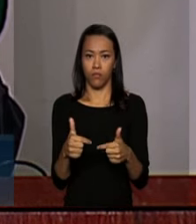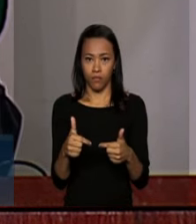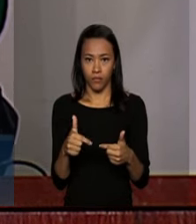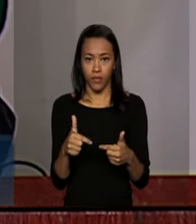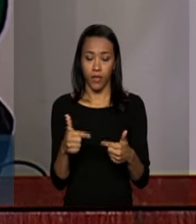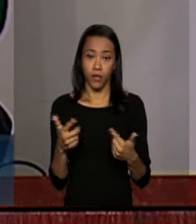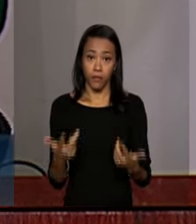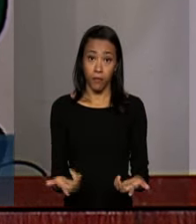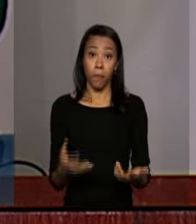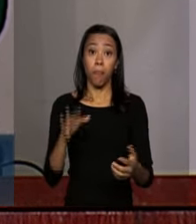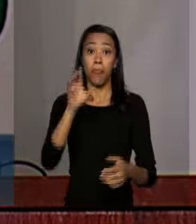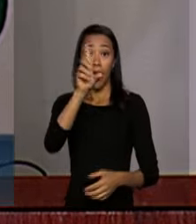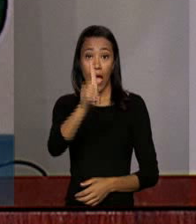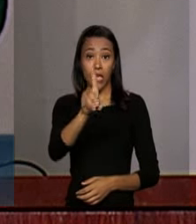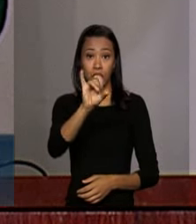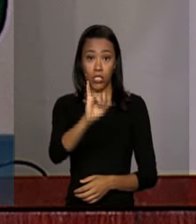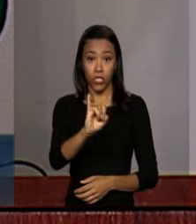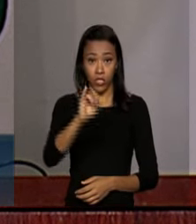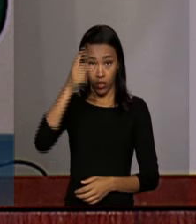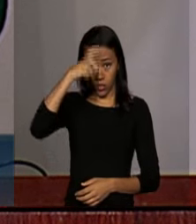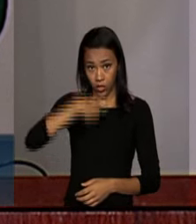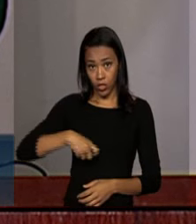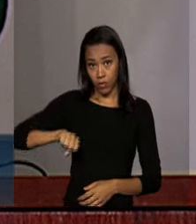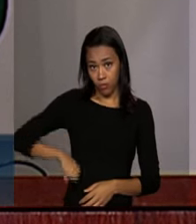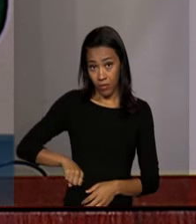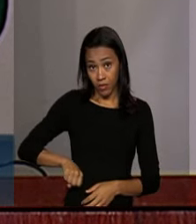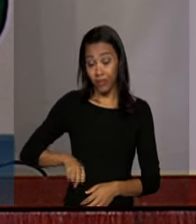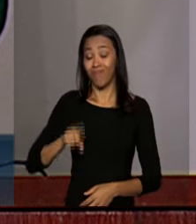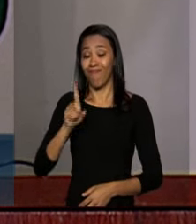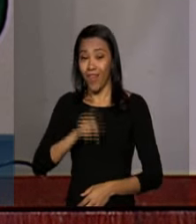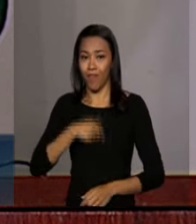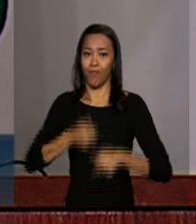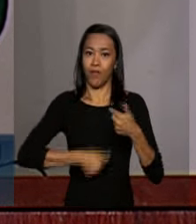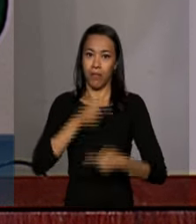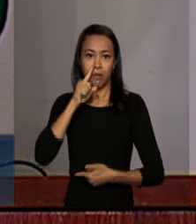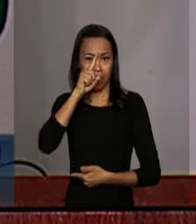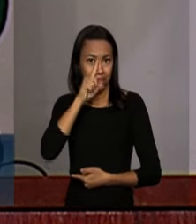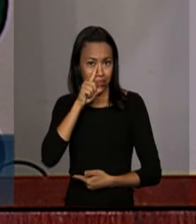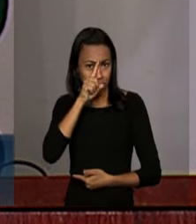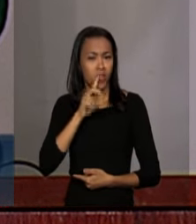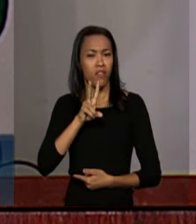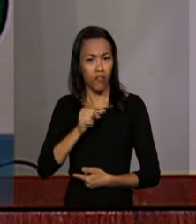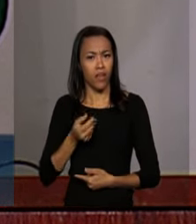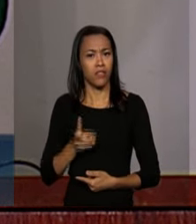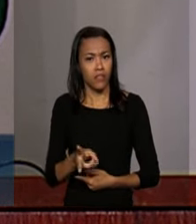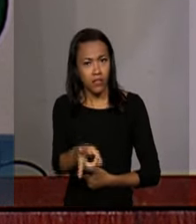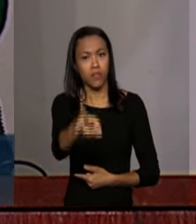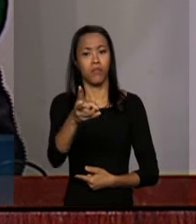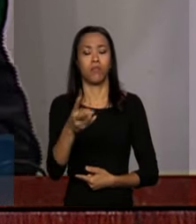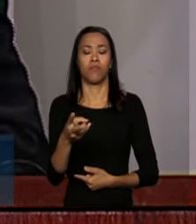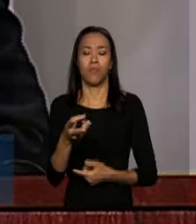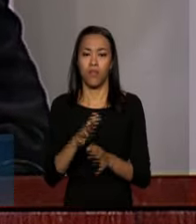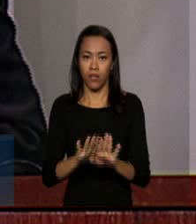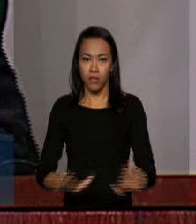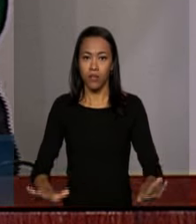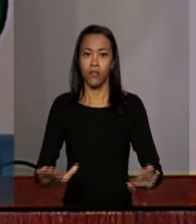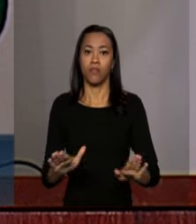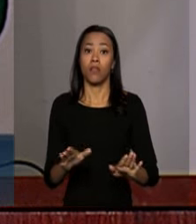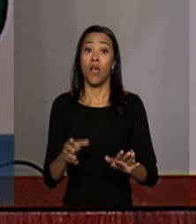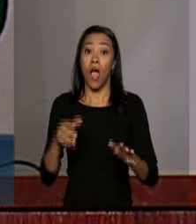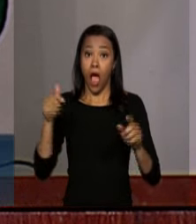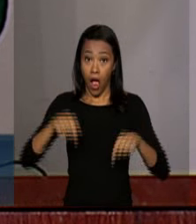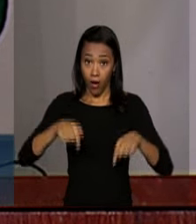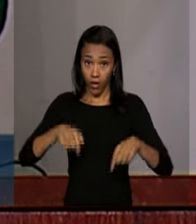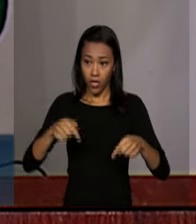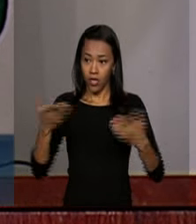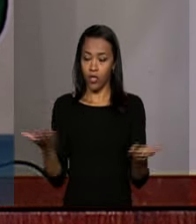A diplomacia tem se tornado atividade de risco e o será cada vez mais. Neste exato momento em que